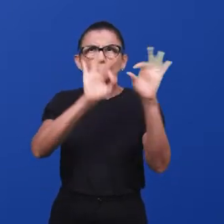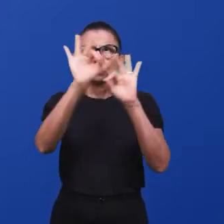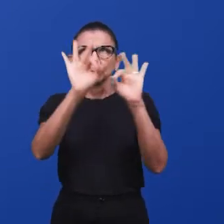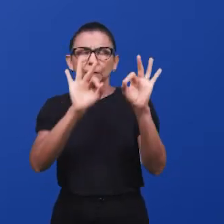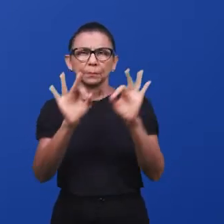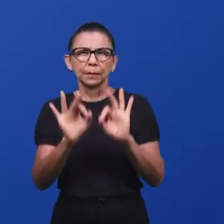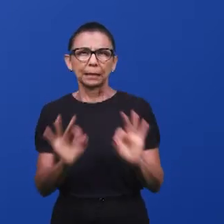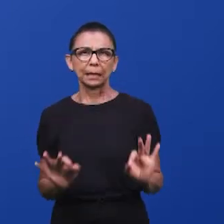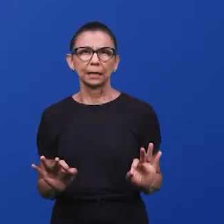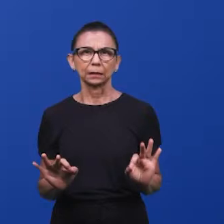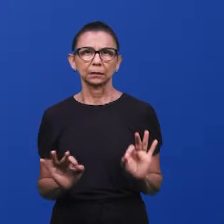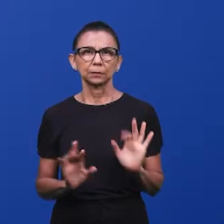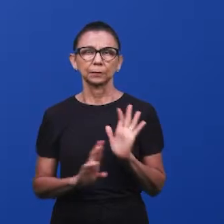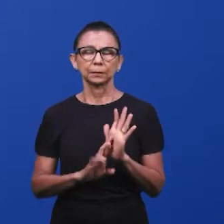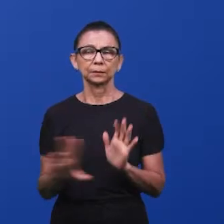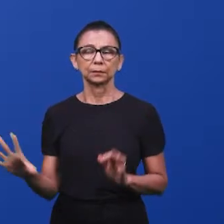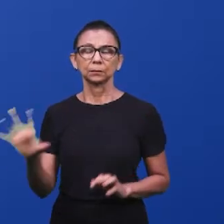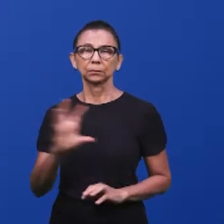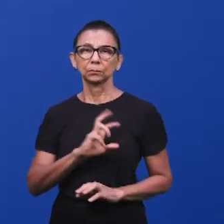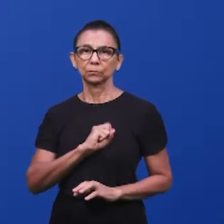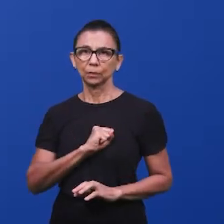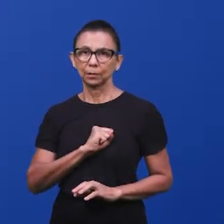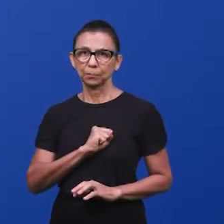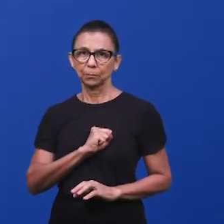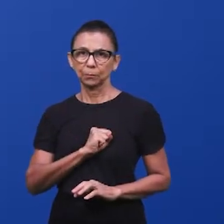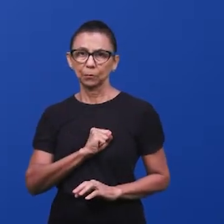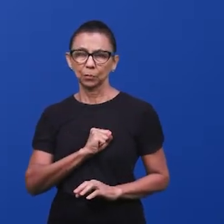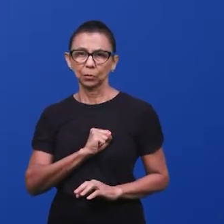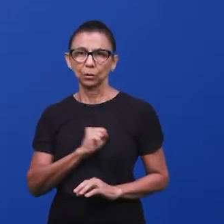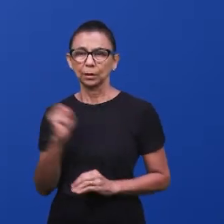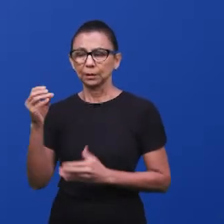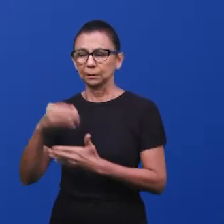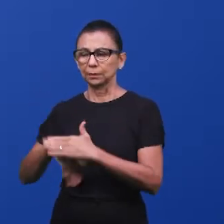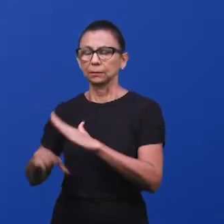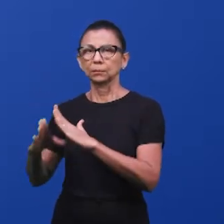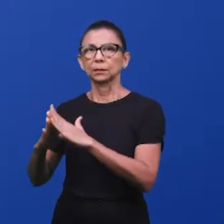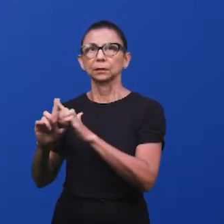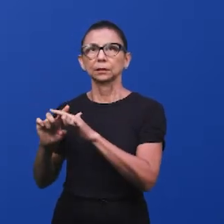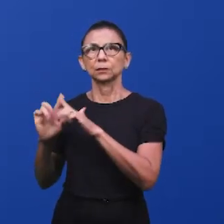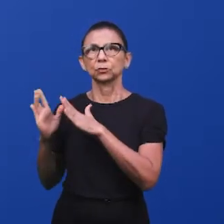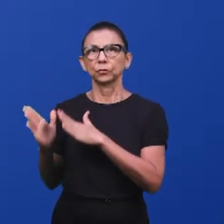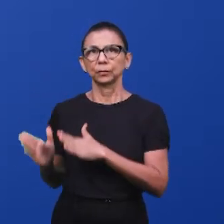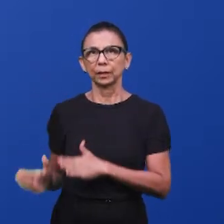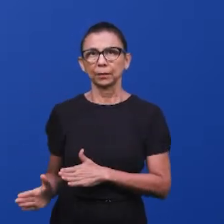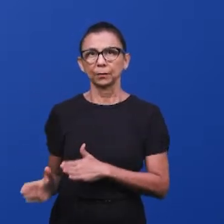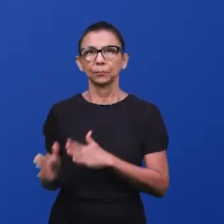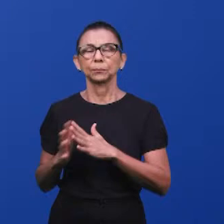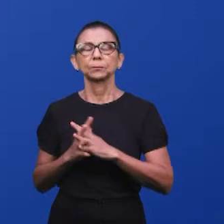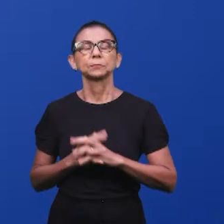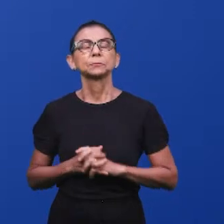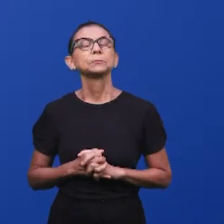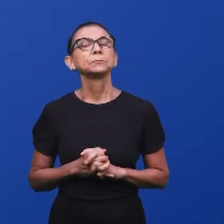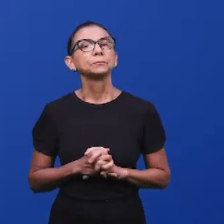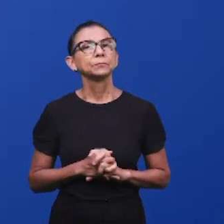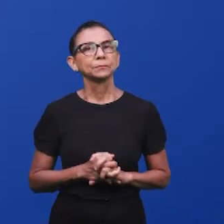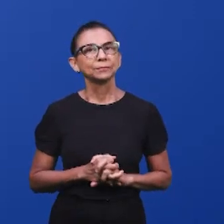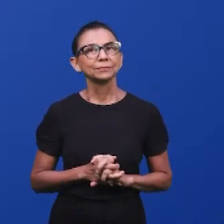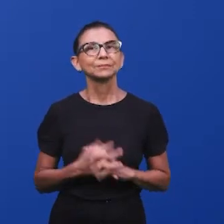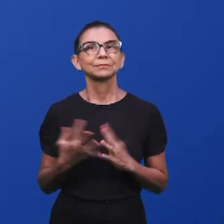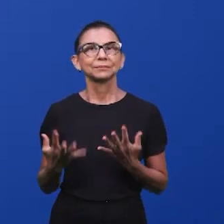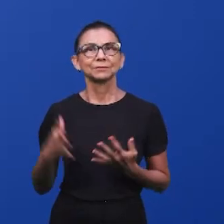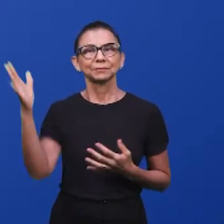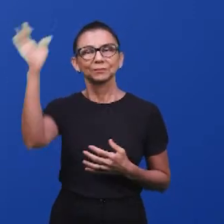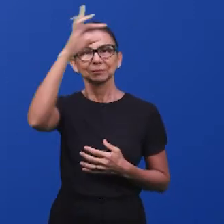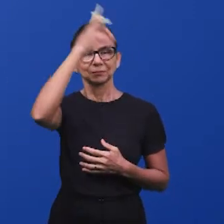amor fala do Espírito Santo, ou seja, o amor existente no interior da igreja fiel. Pois a igreja